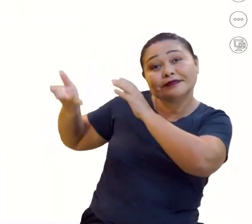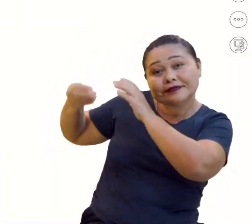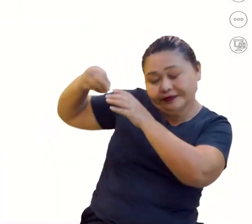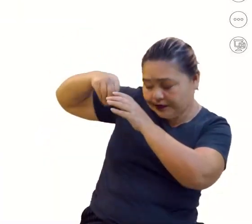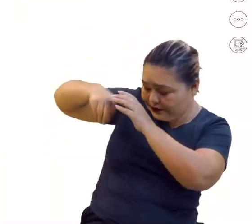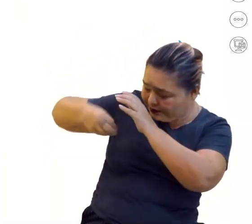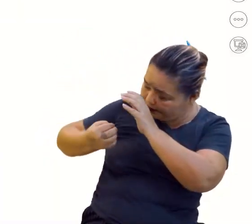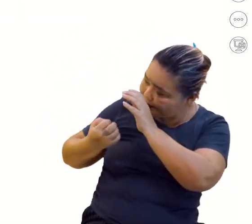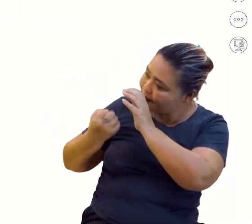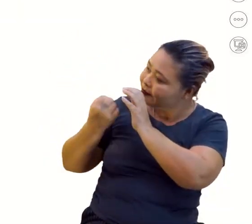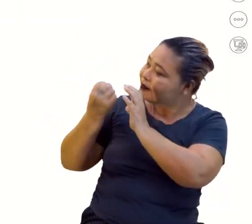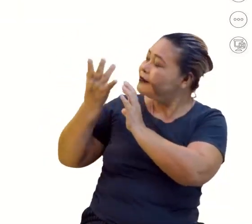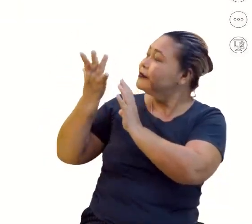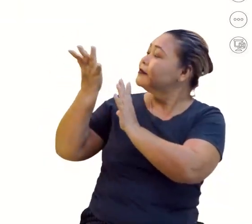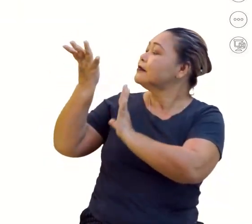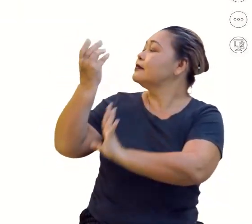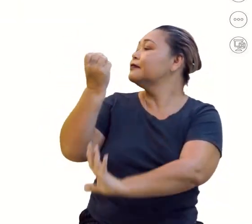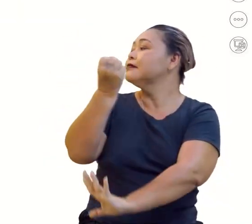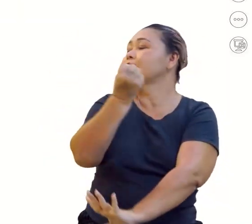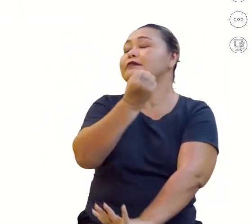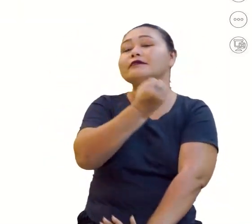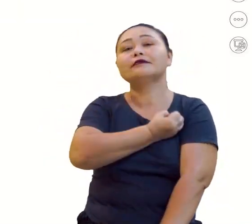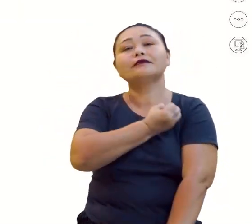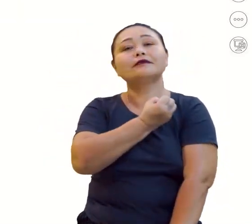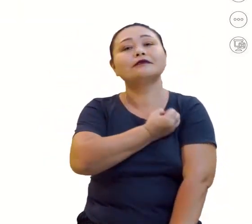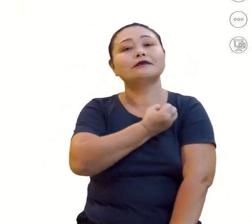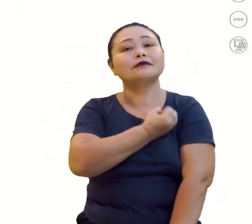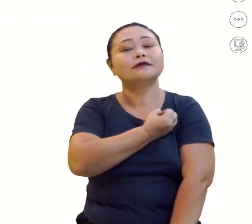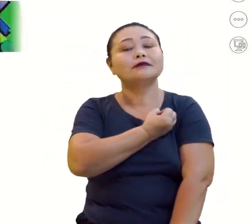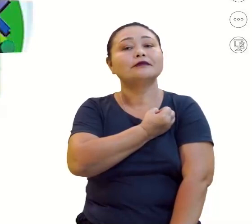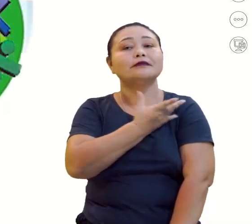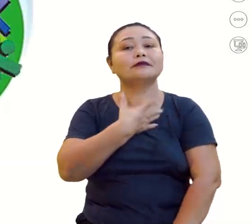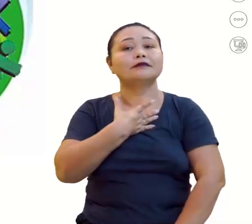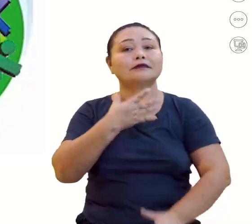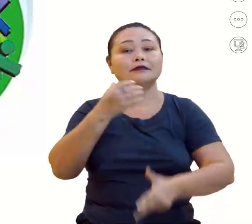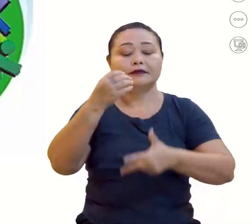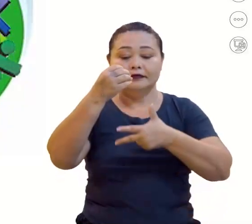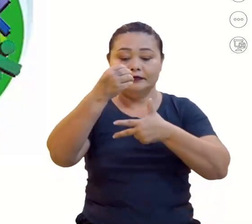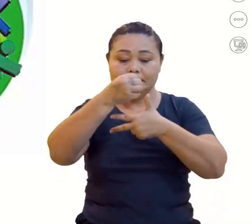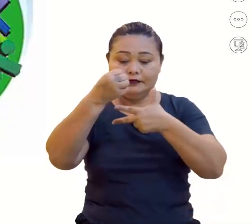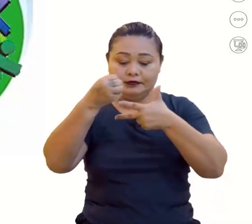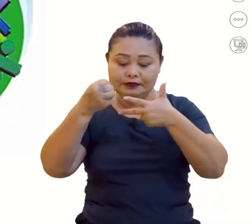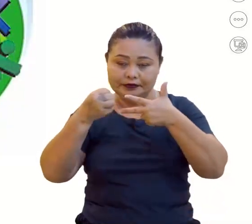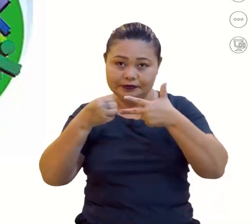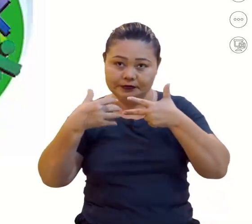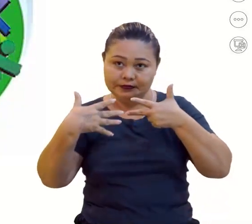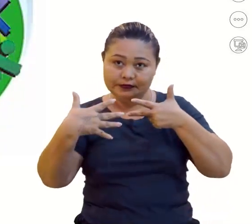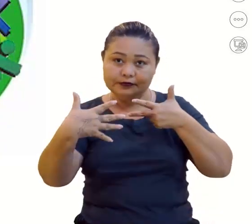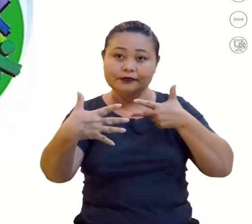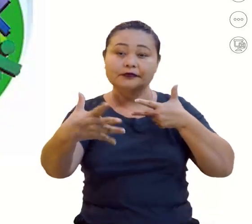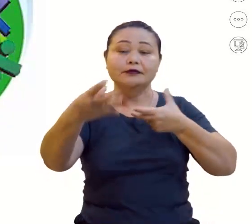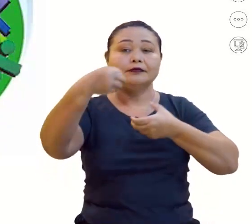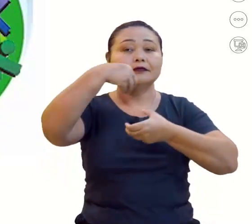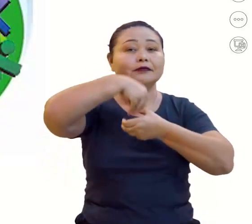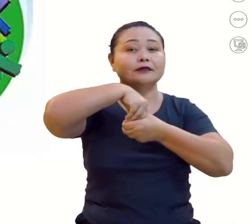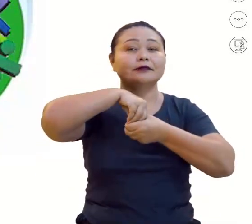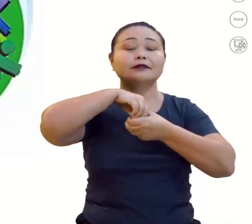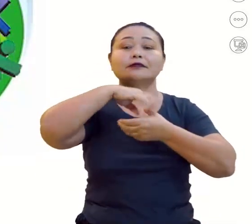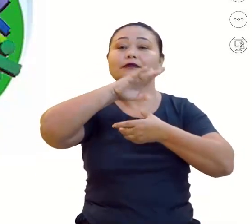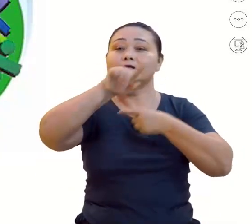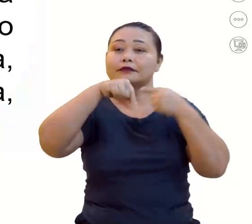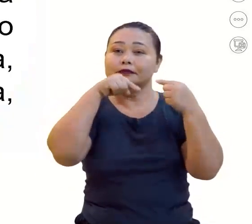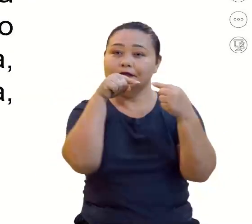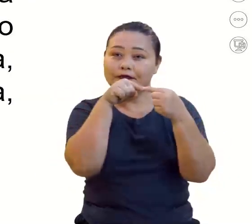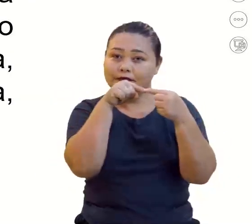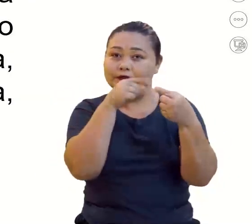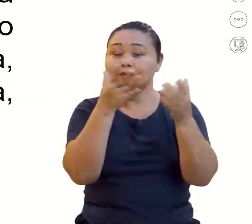da cartola, a magia dos números está trazendo a parte de ativar o Enem, né? Então é dentro desse propósito que a gente caminha aí